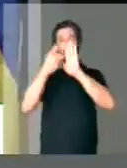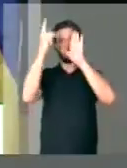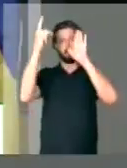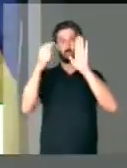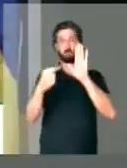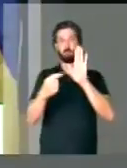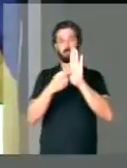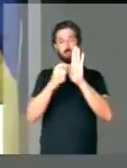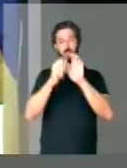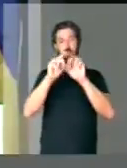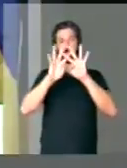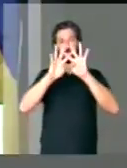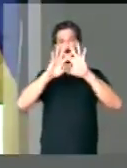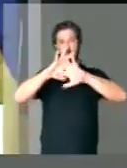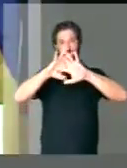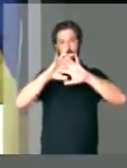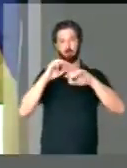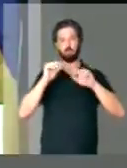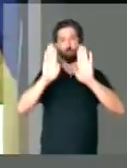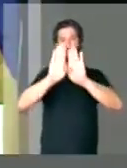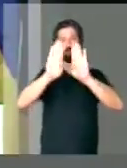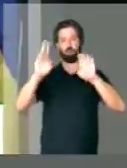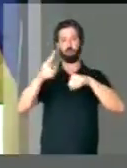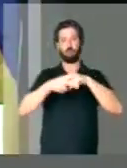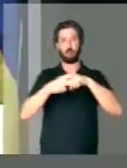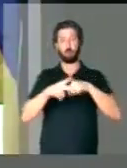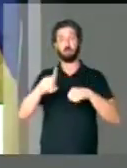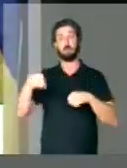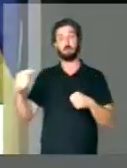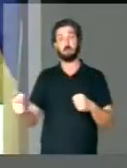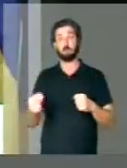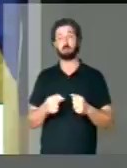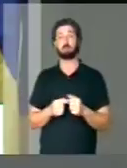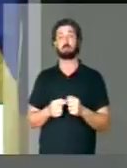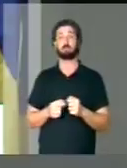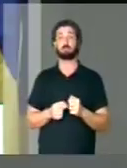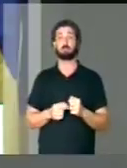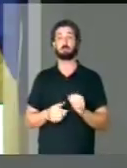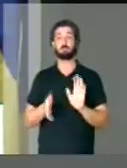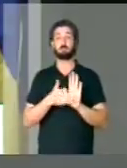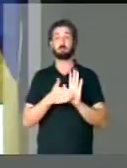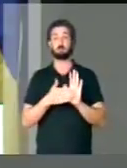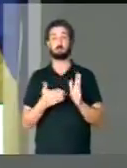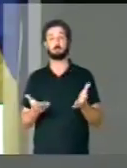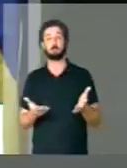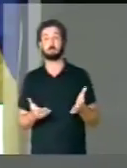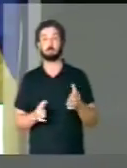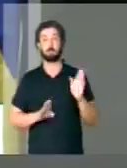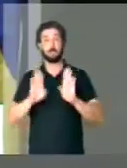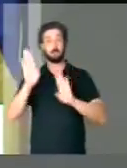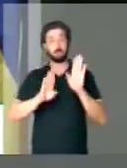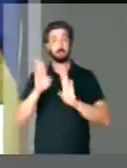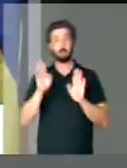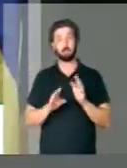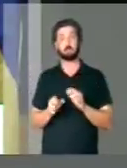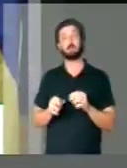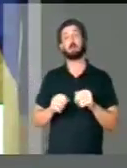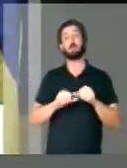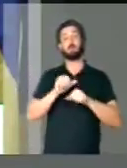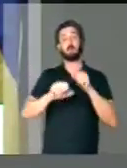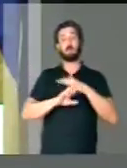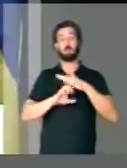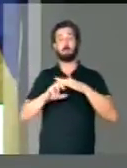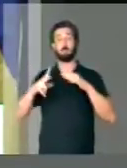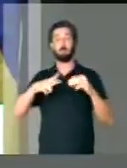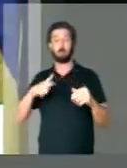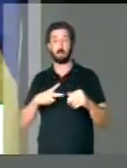atingiu o meu carro. E logo em sequência houve a proposta de licitar, de privatizar a